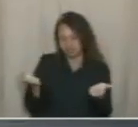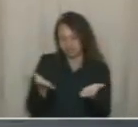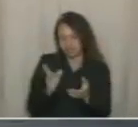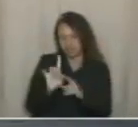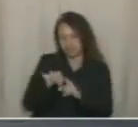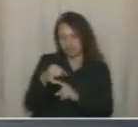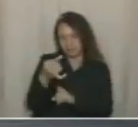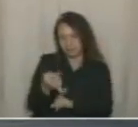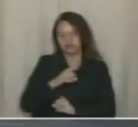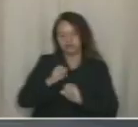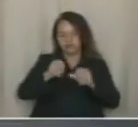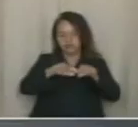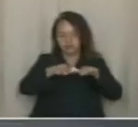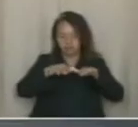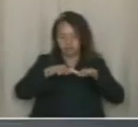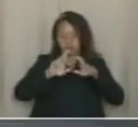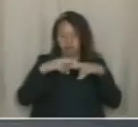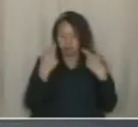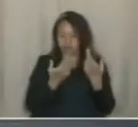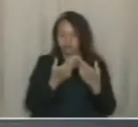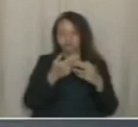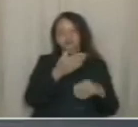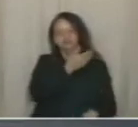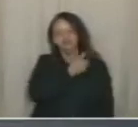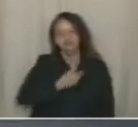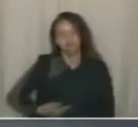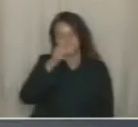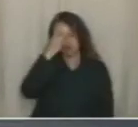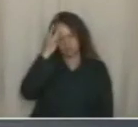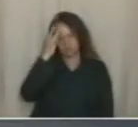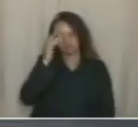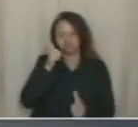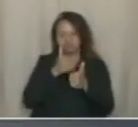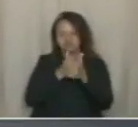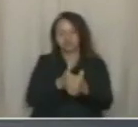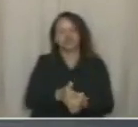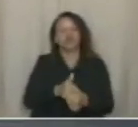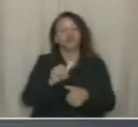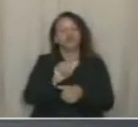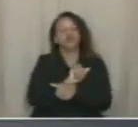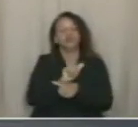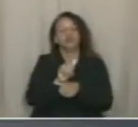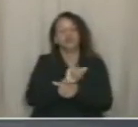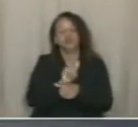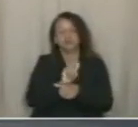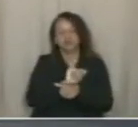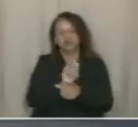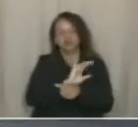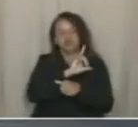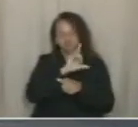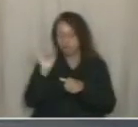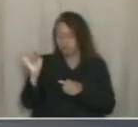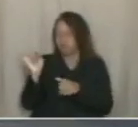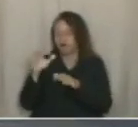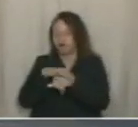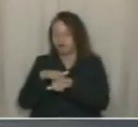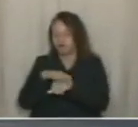depois de termos tido uma reunião pública nesta casa, saímos daqui para conversar com Ricardo